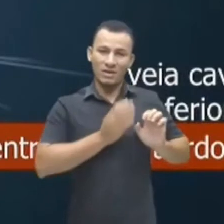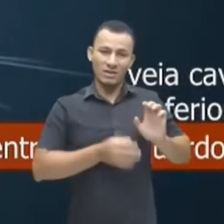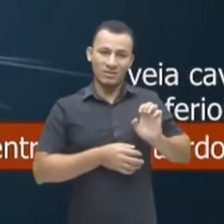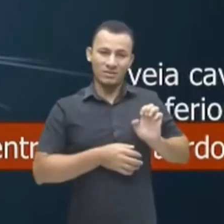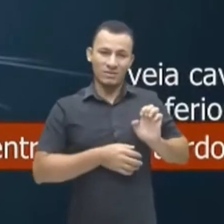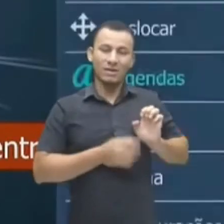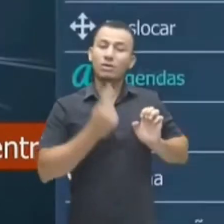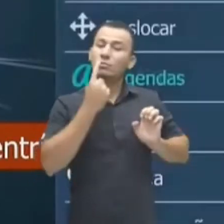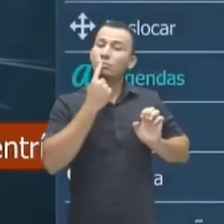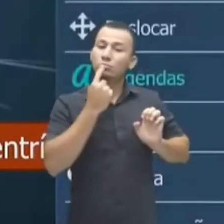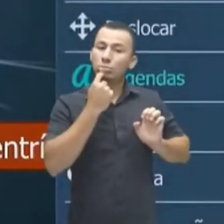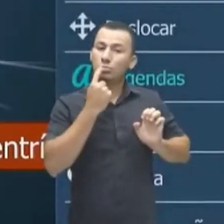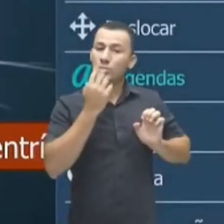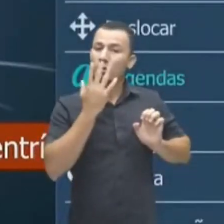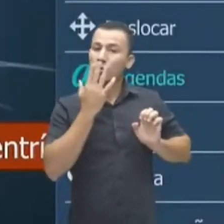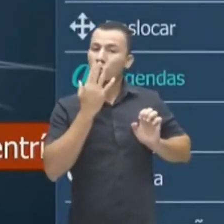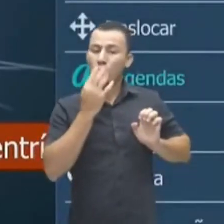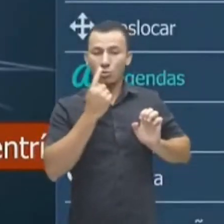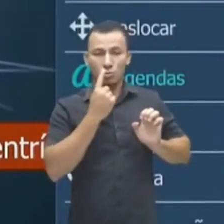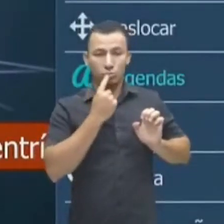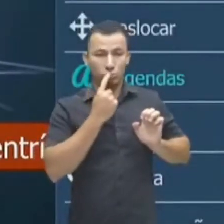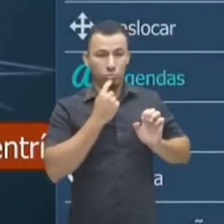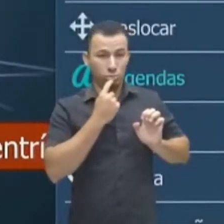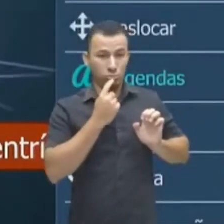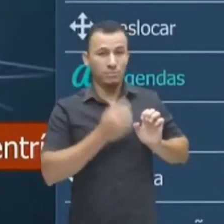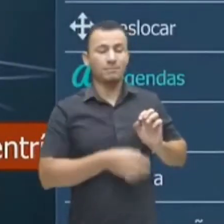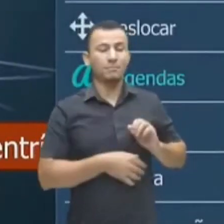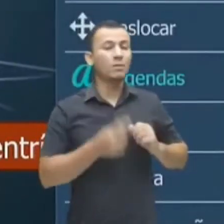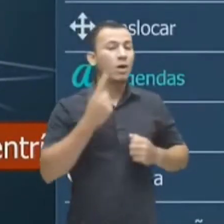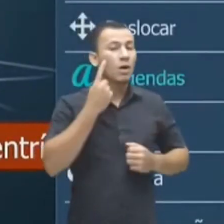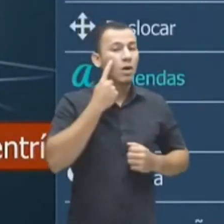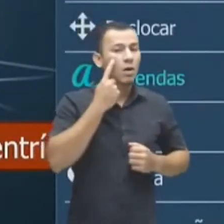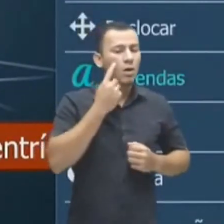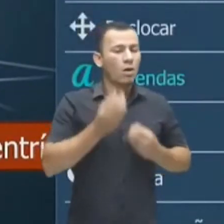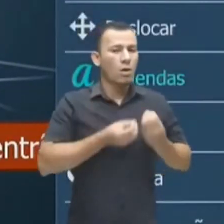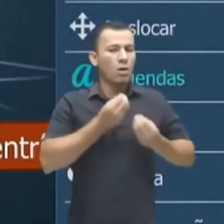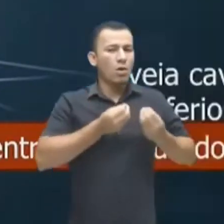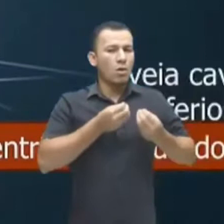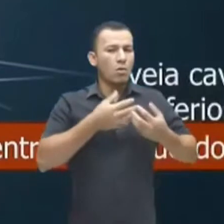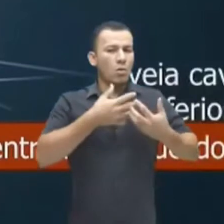sangue vermelho. Vocês observam como é que faz essa